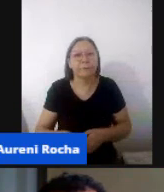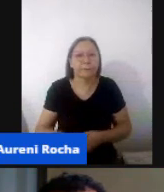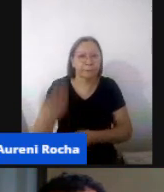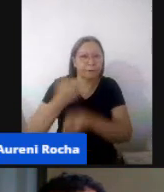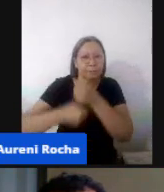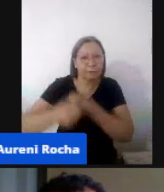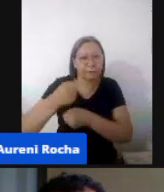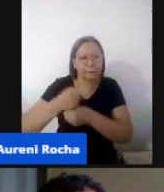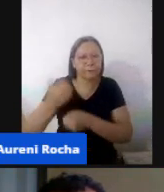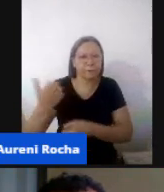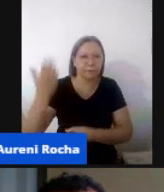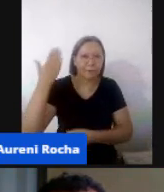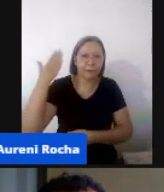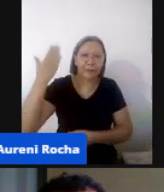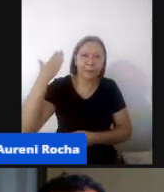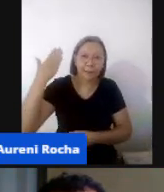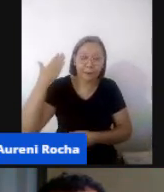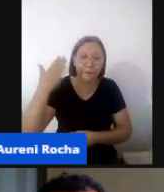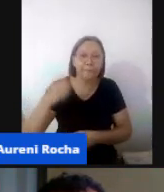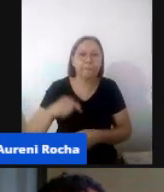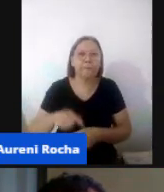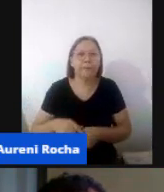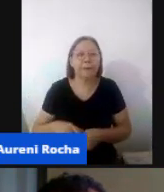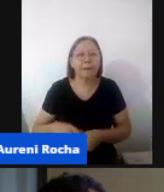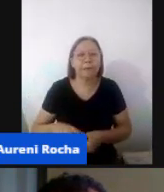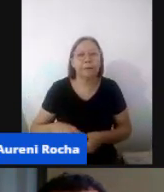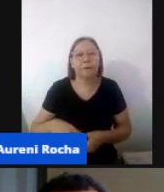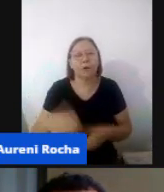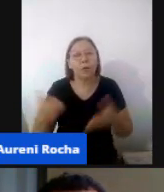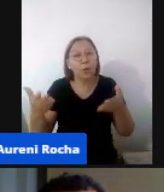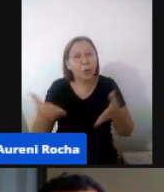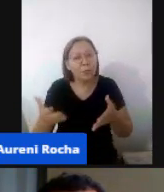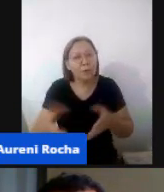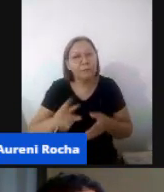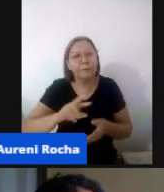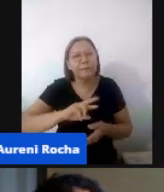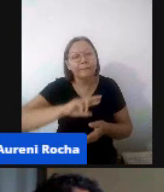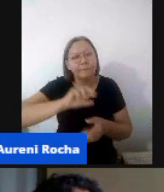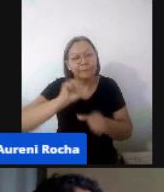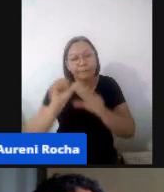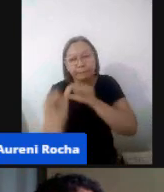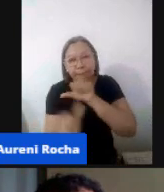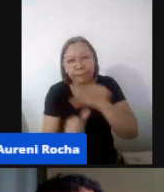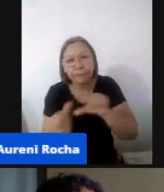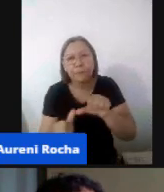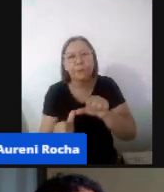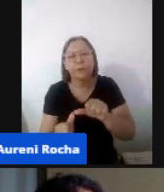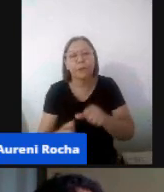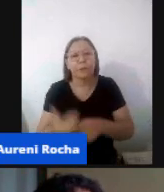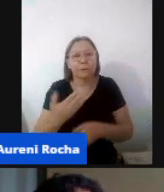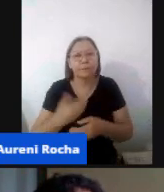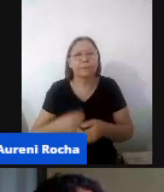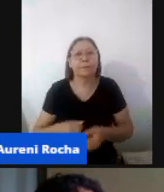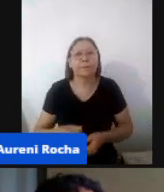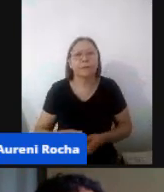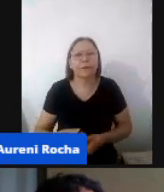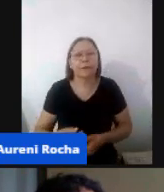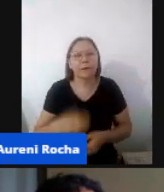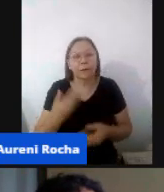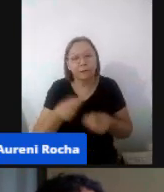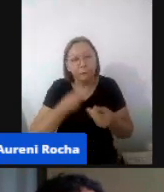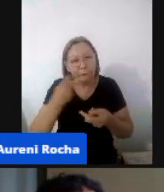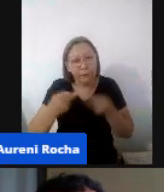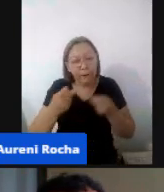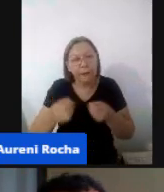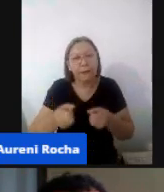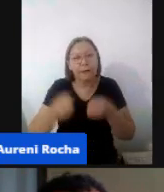nossa normalidade de sala de aula ela mudou, eu queria que o senhor falasse um pouco desse sentimento seu e como que o senhor